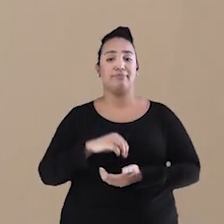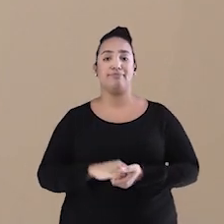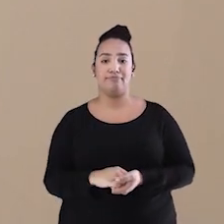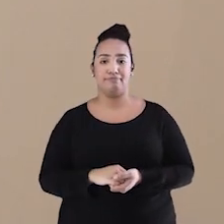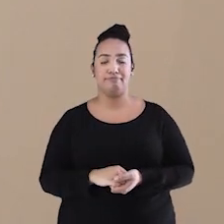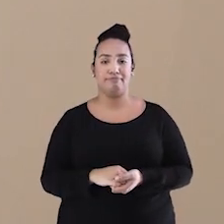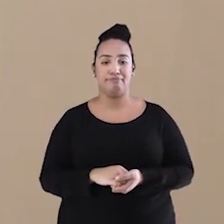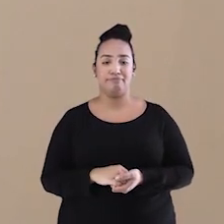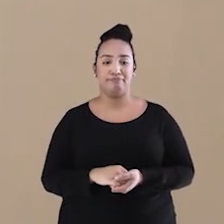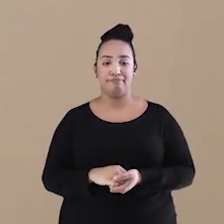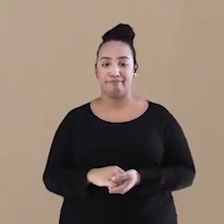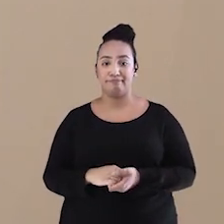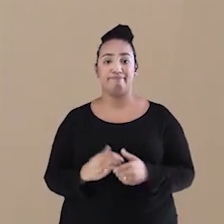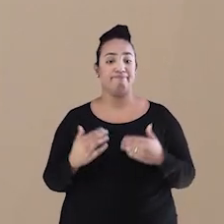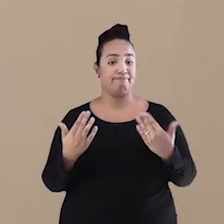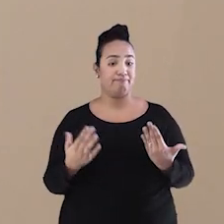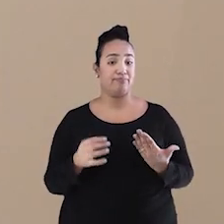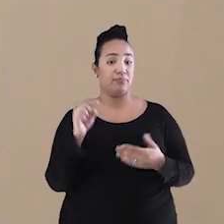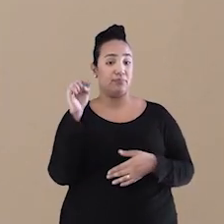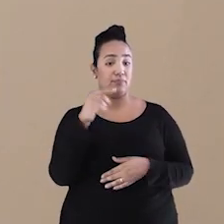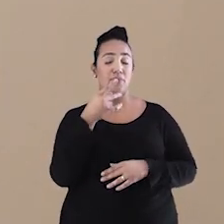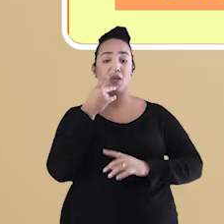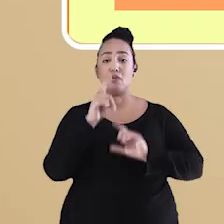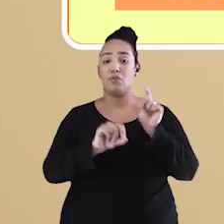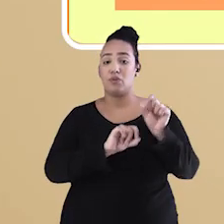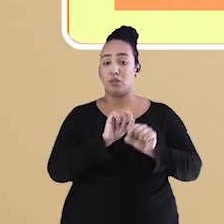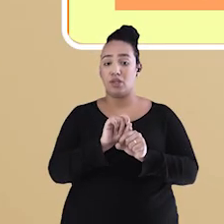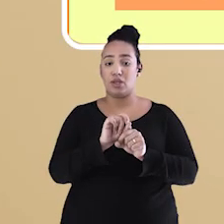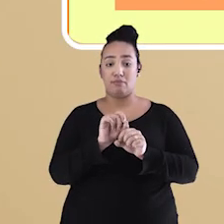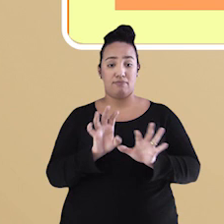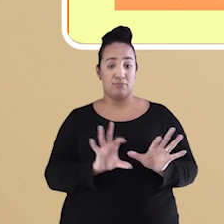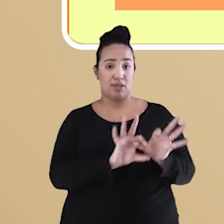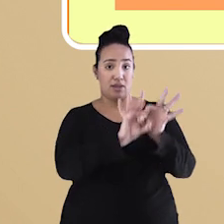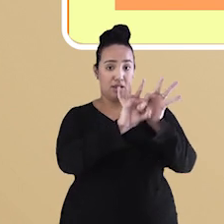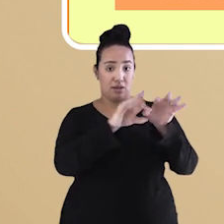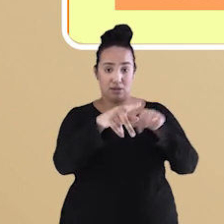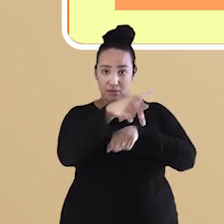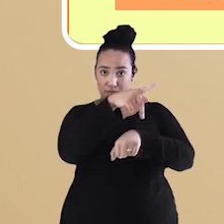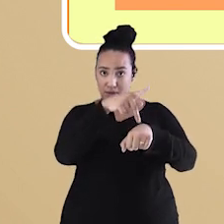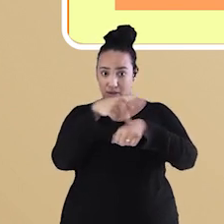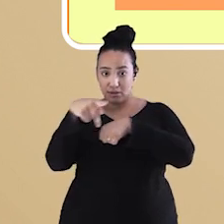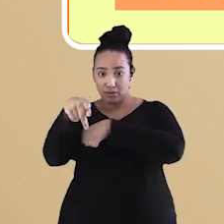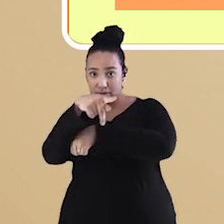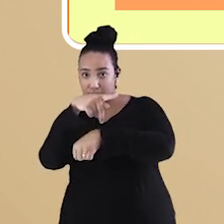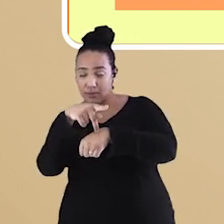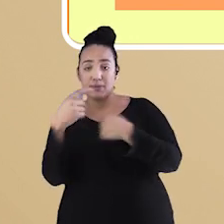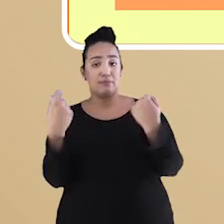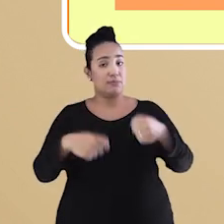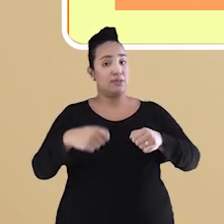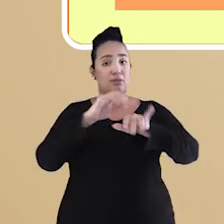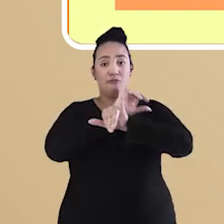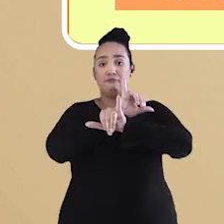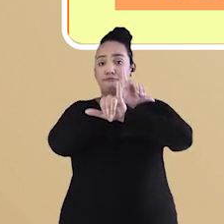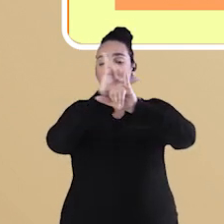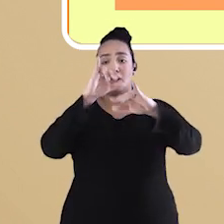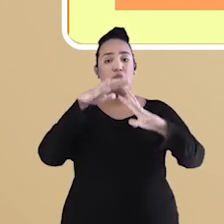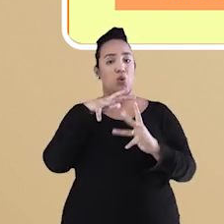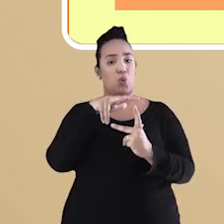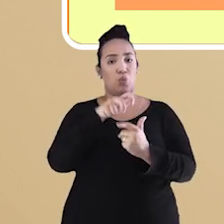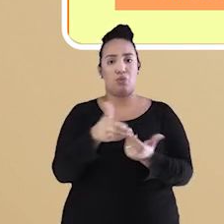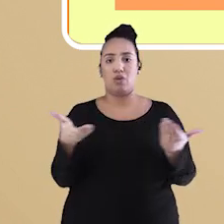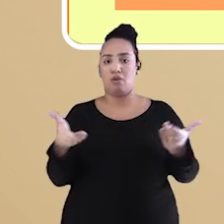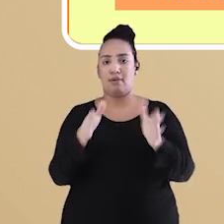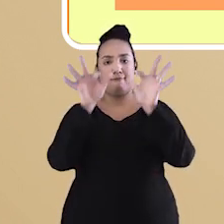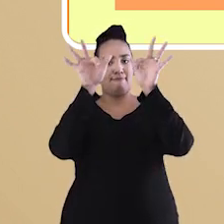que ficou conhecido como os 14 pontos de Wilson. Nele, ele dizia que as alianças entre os países deveriam ser declaradas